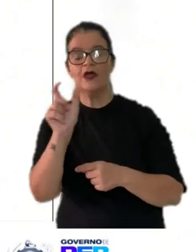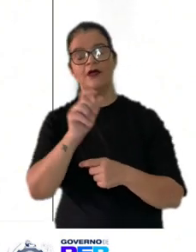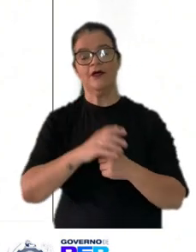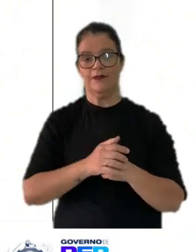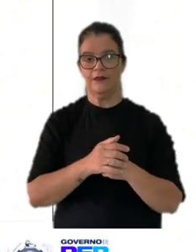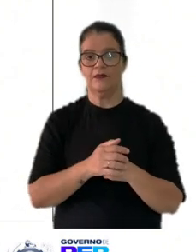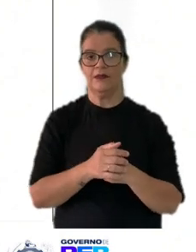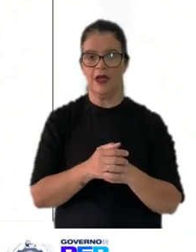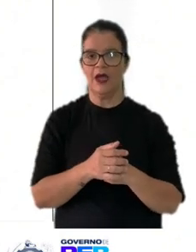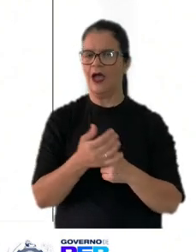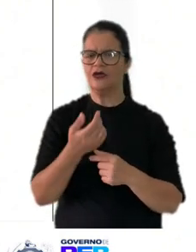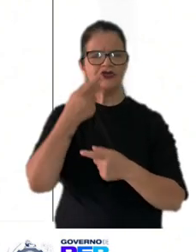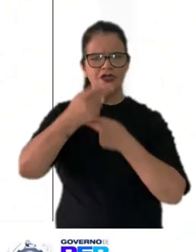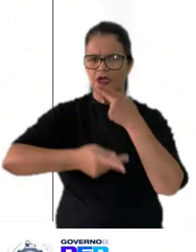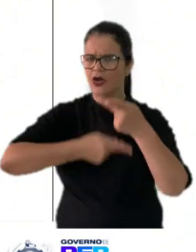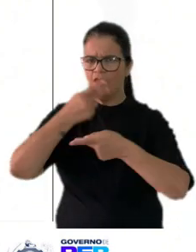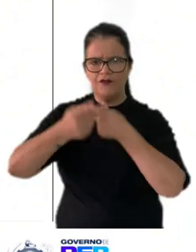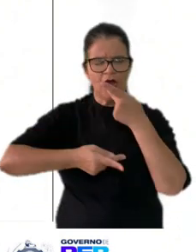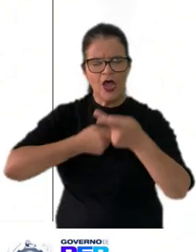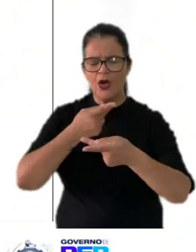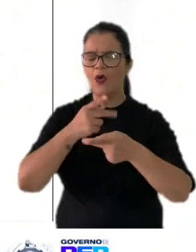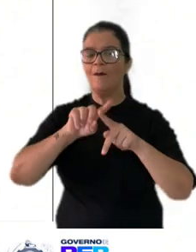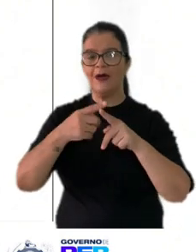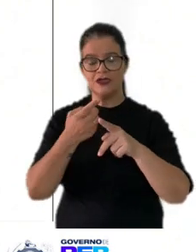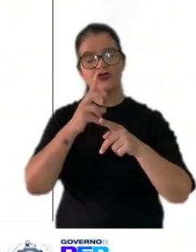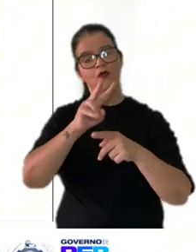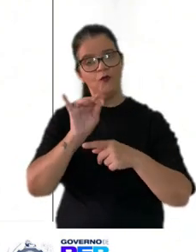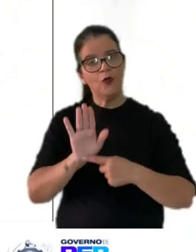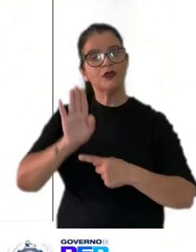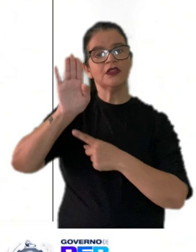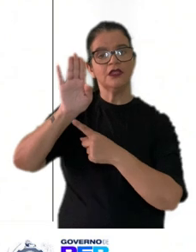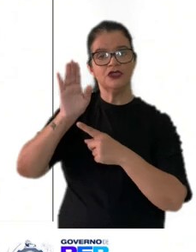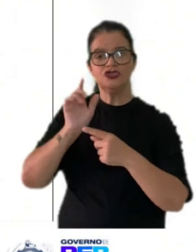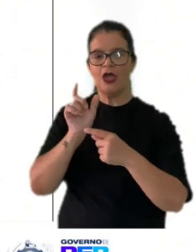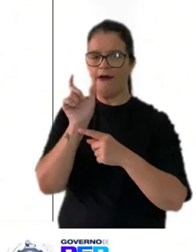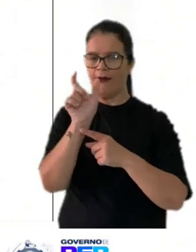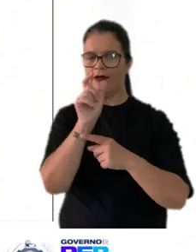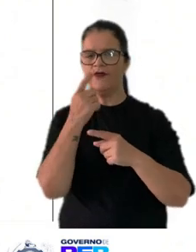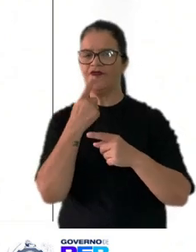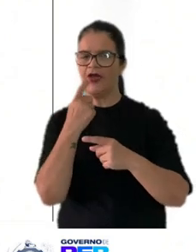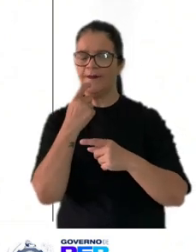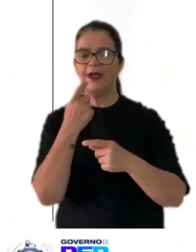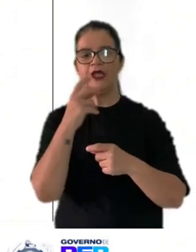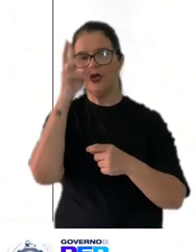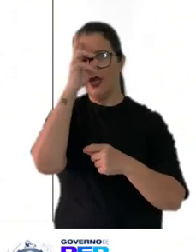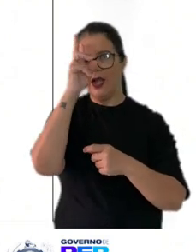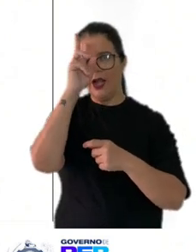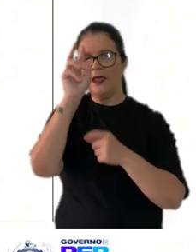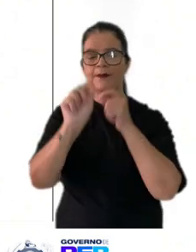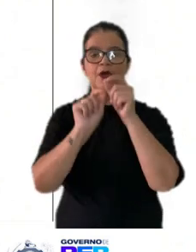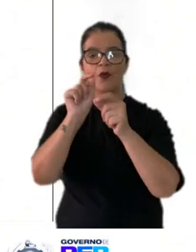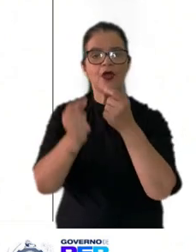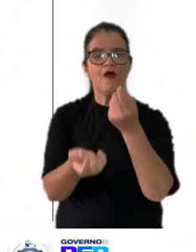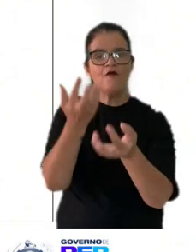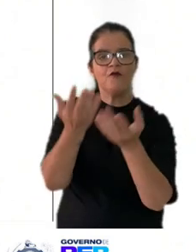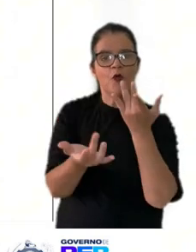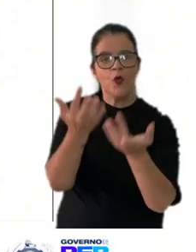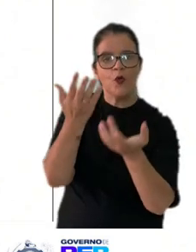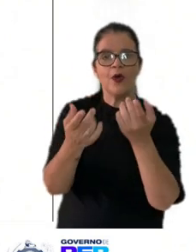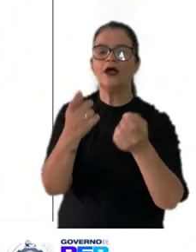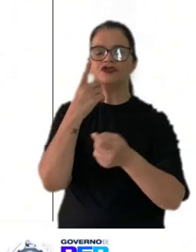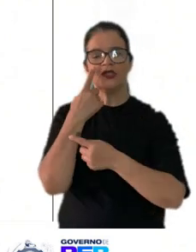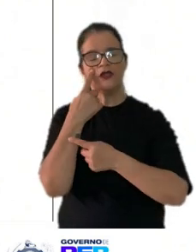gente nem falou né mas aqui eu já vou destacar fire lembra o que? fogo a gente já viu na imagem que tem incêndio aqui numa